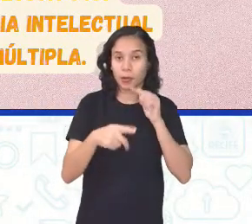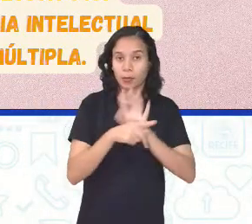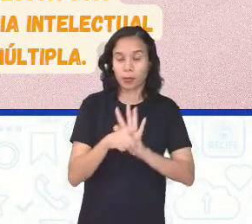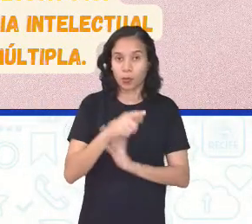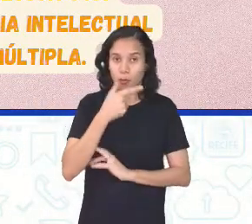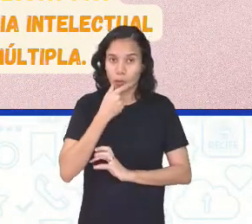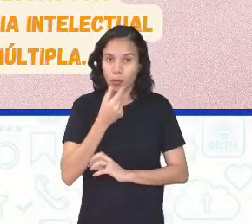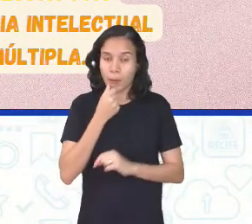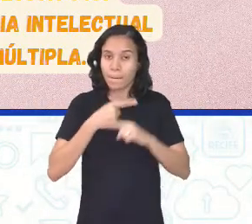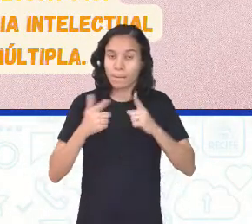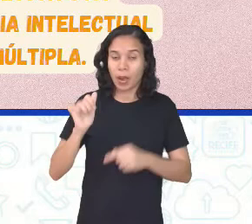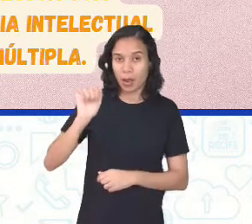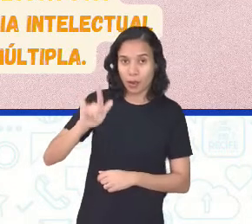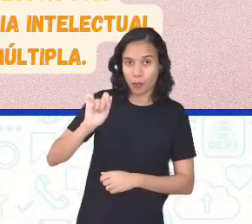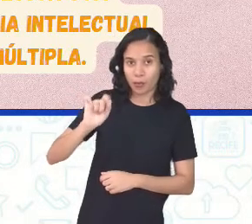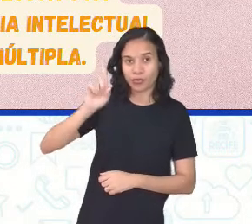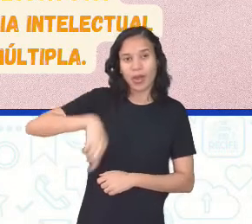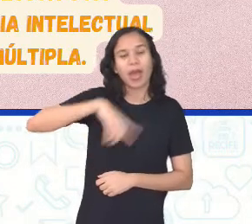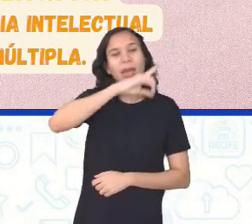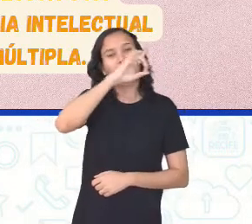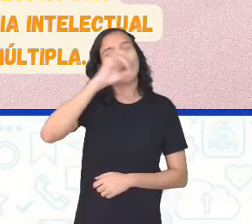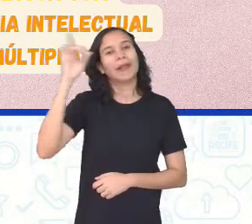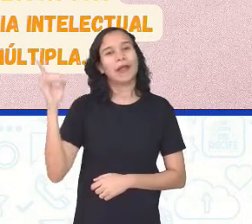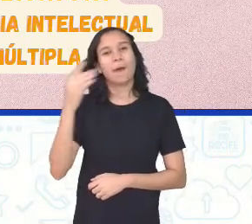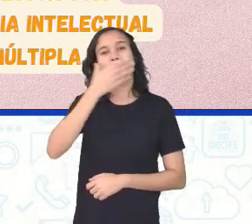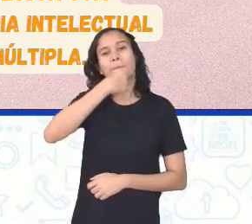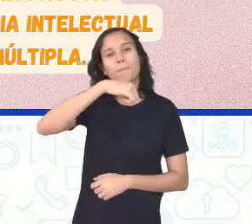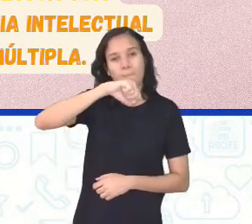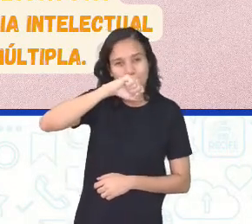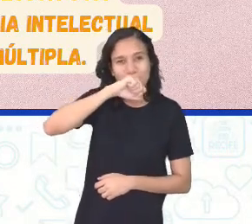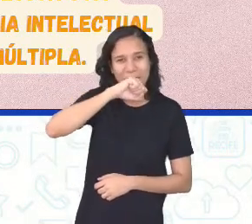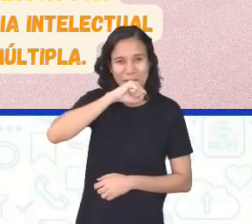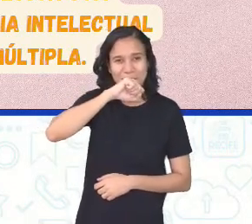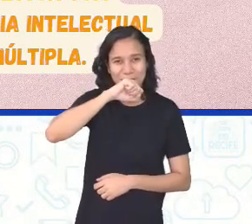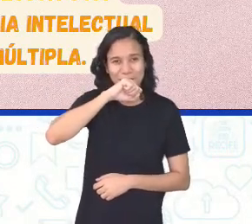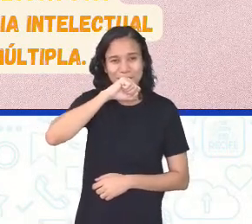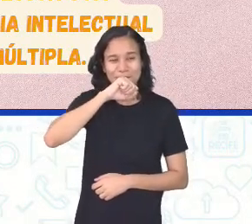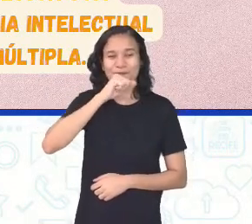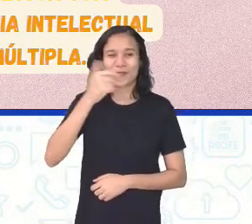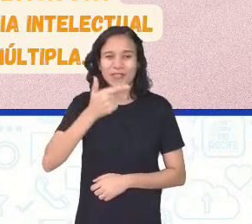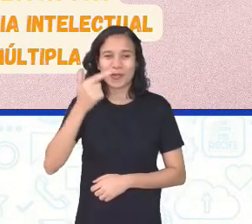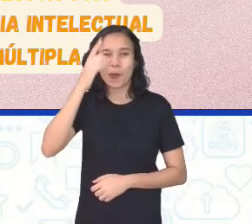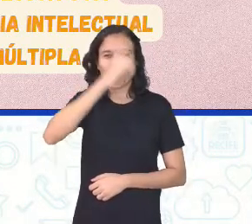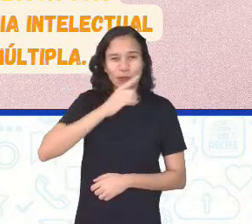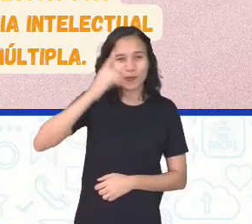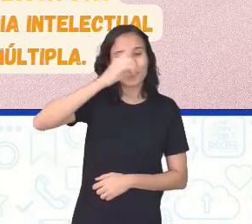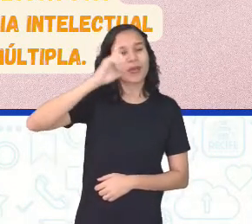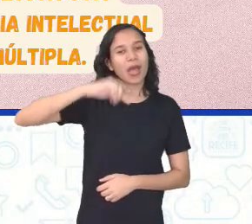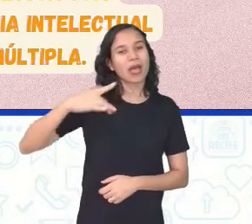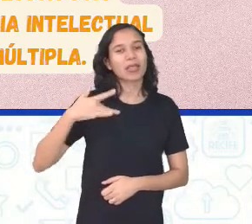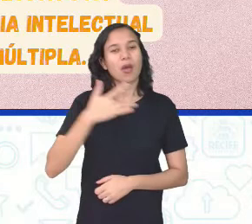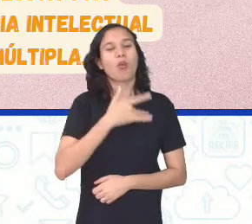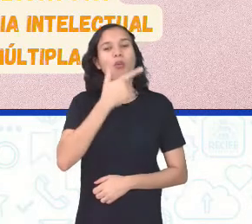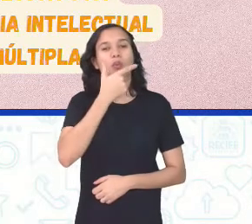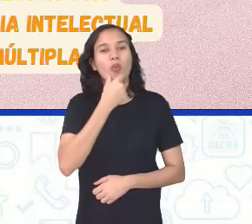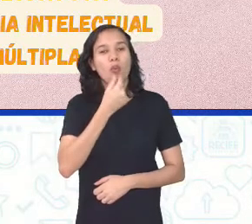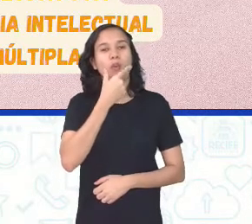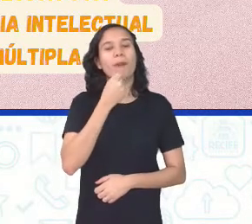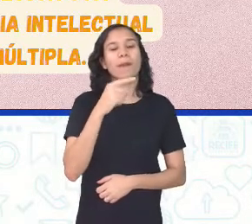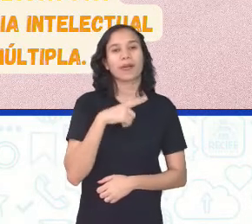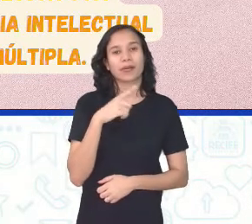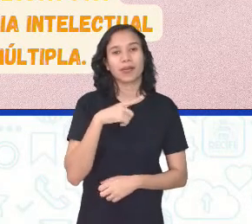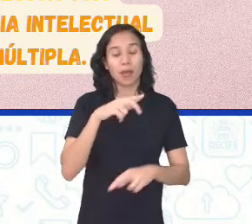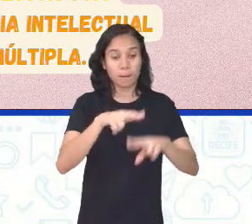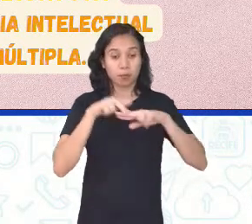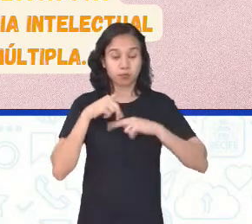mas agosto ele traz Dia dos Pais, né? Então, Dia dos Pais, segundo domingo de agosto. Então, vem a saúde do homem. Então, o